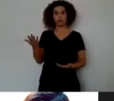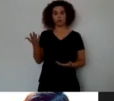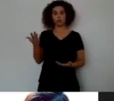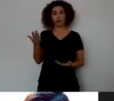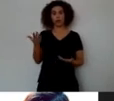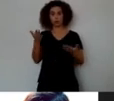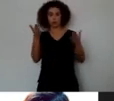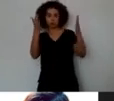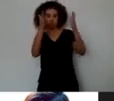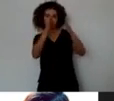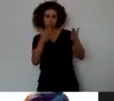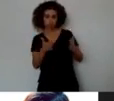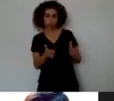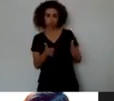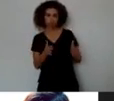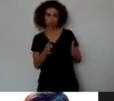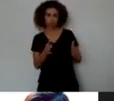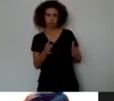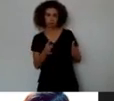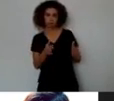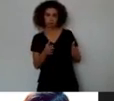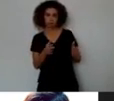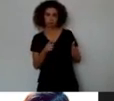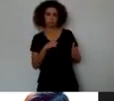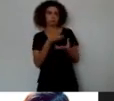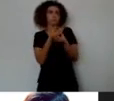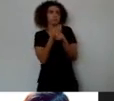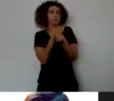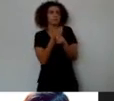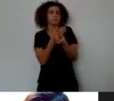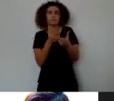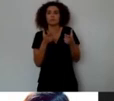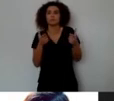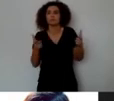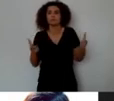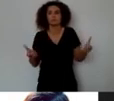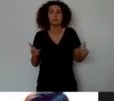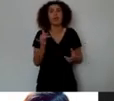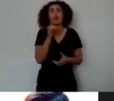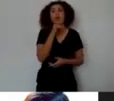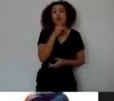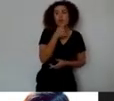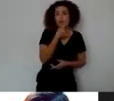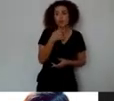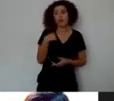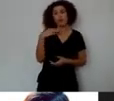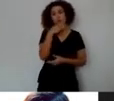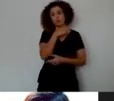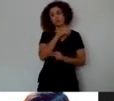é uma coisa gigantesca. E, infelizmente, o que eu vejo hoje na